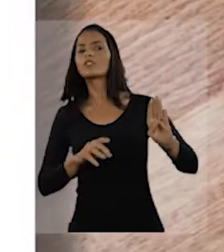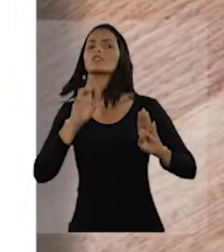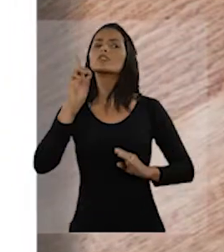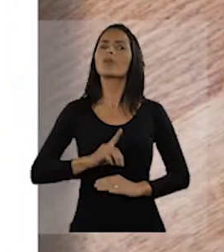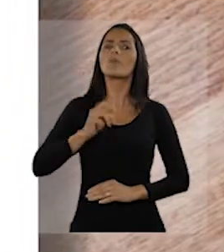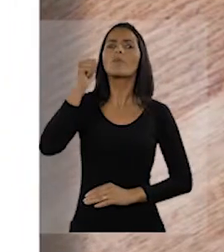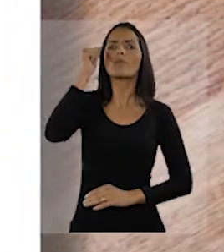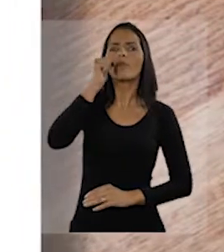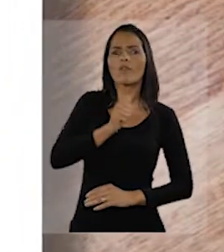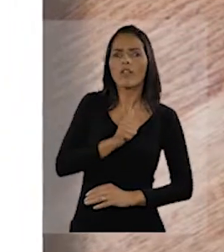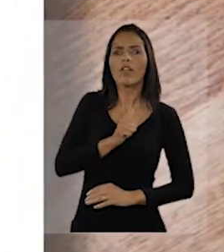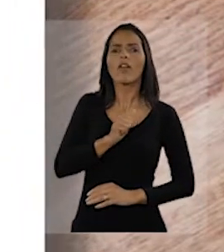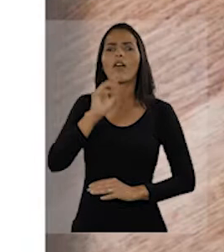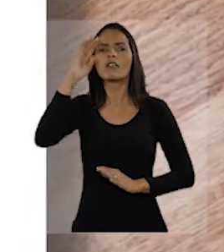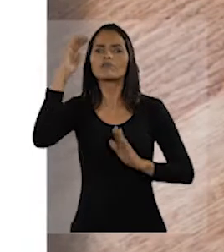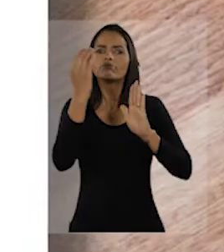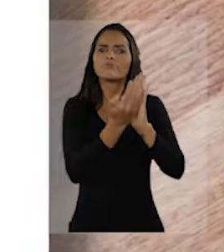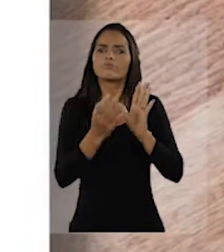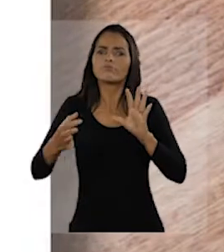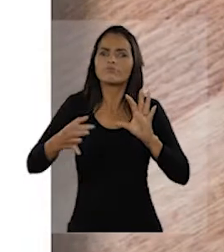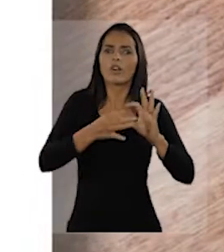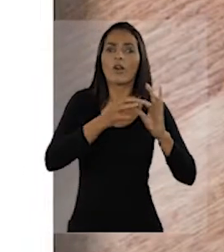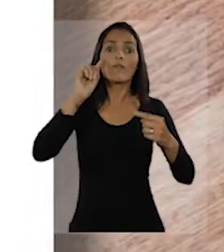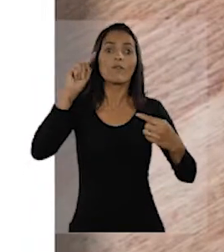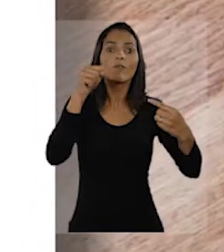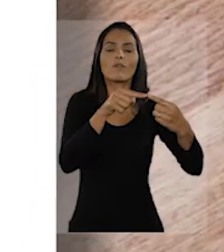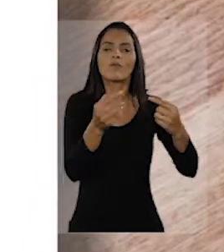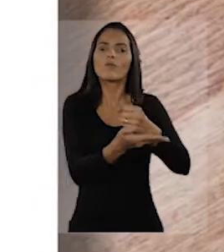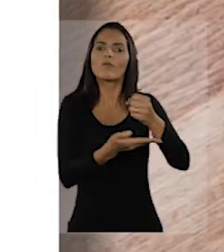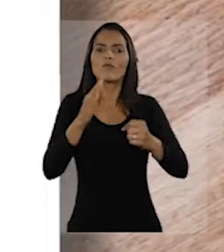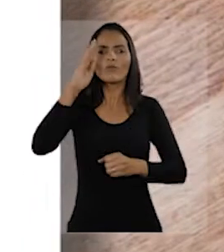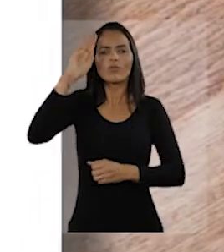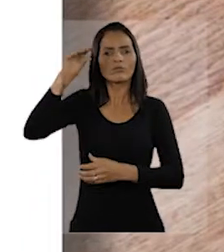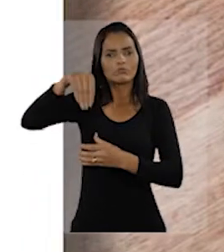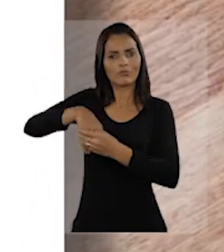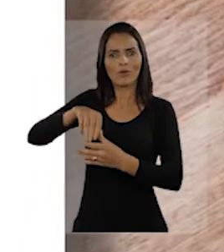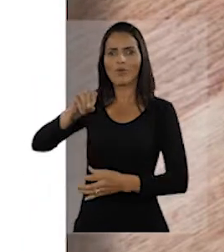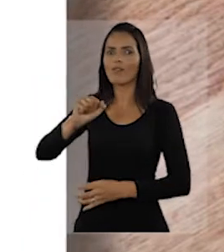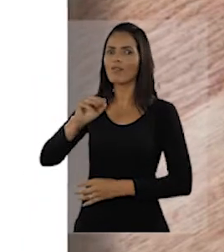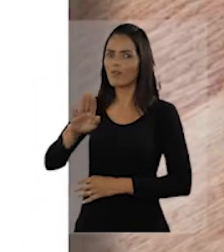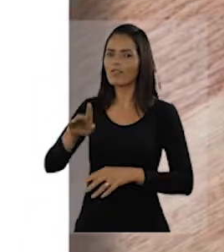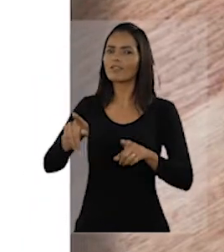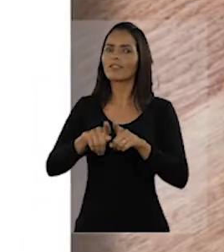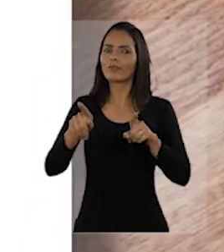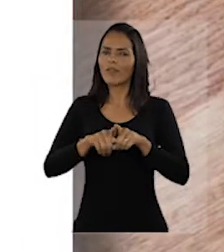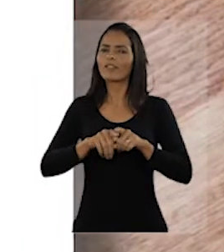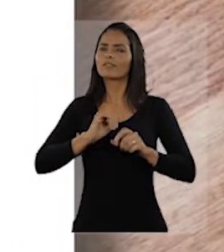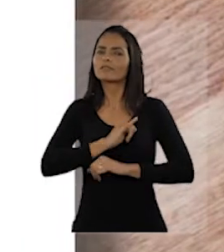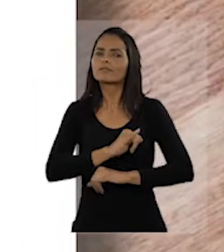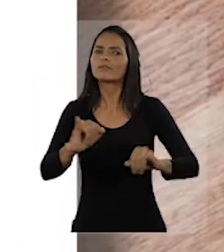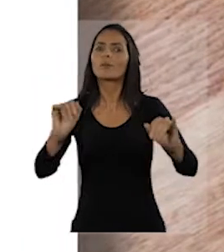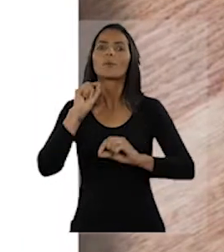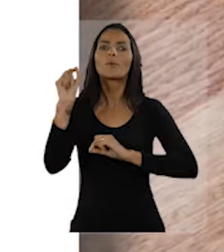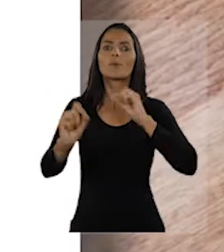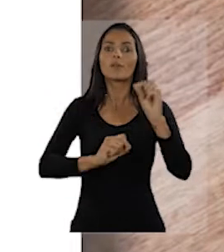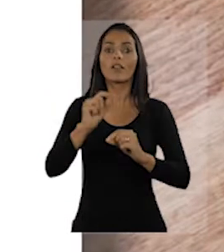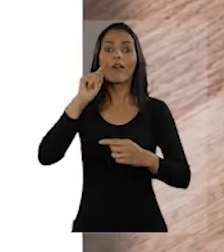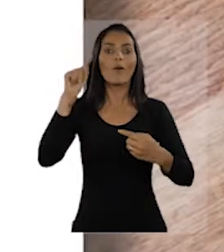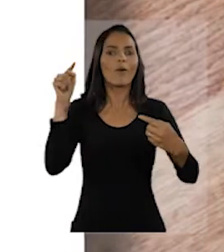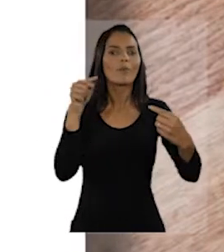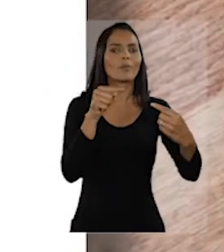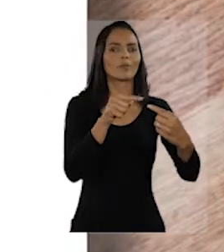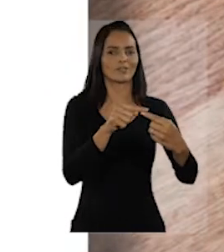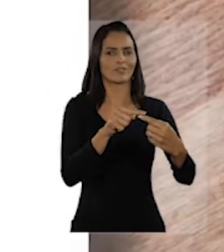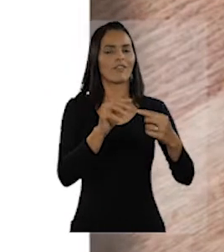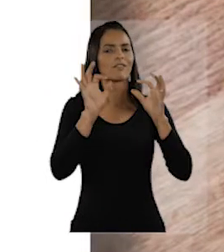OAB, os direitos da mulher se enquadram como finalidade fundamental da entidade e dar amplitude à